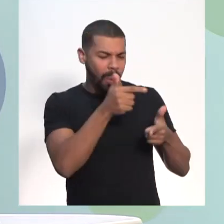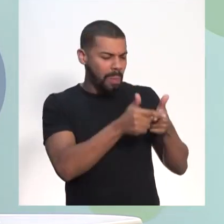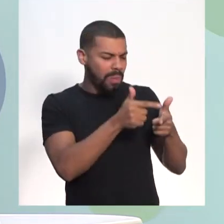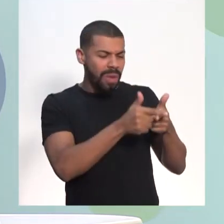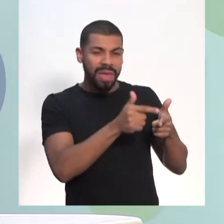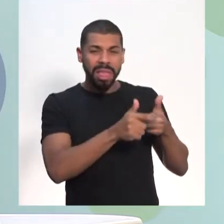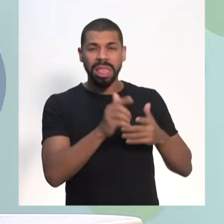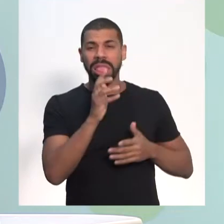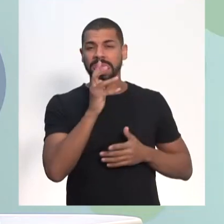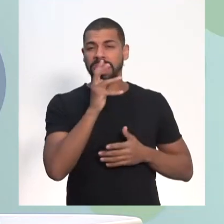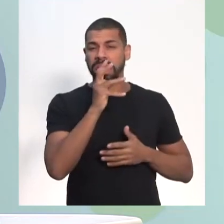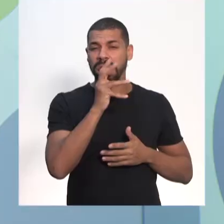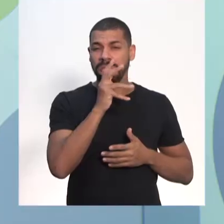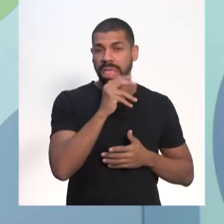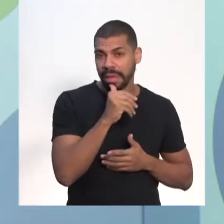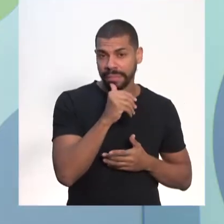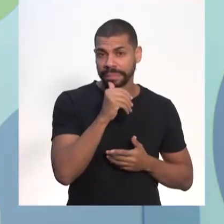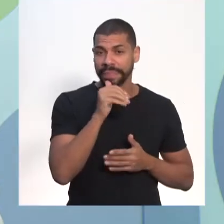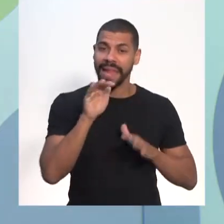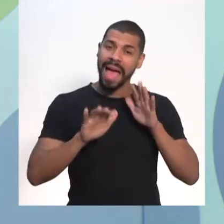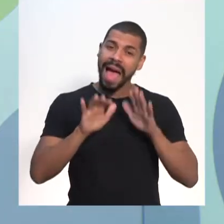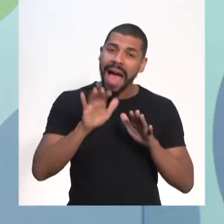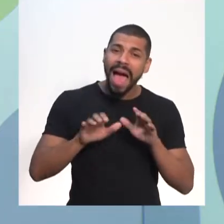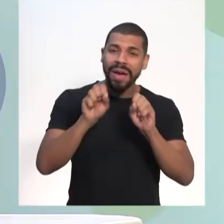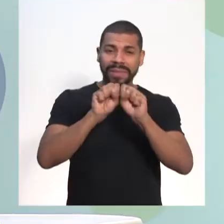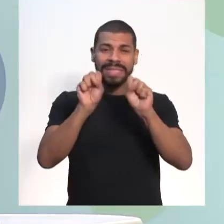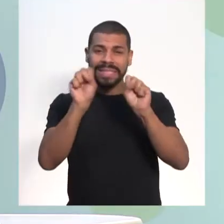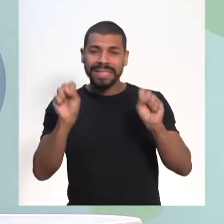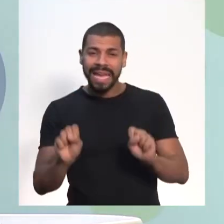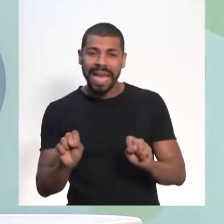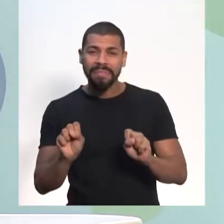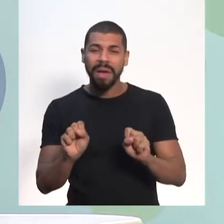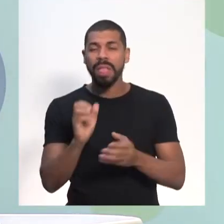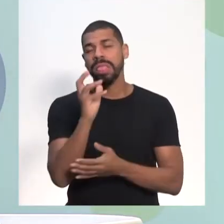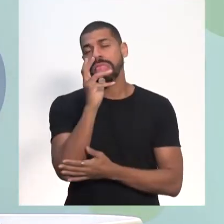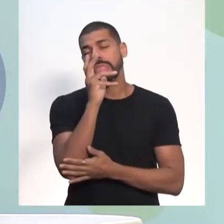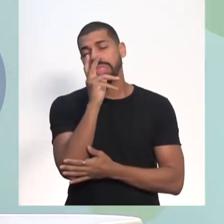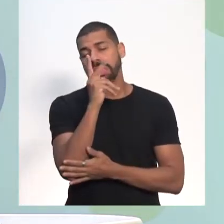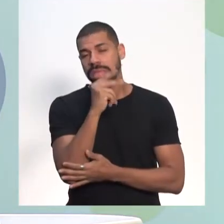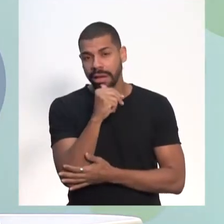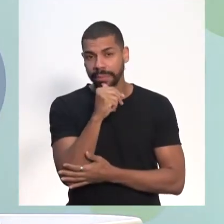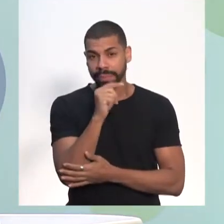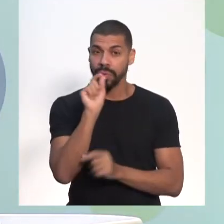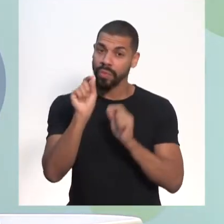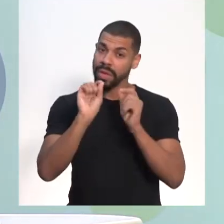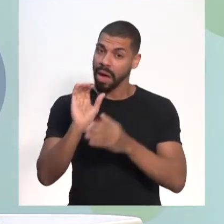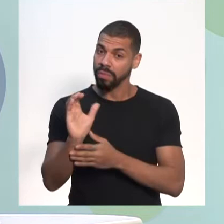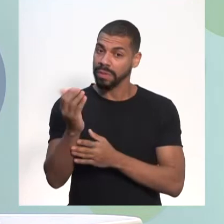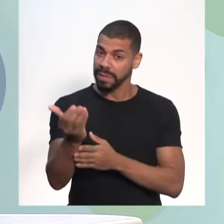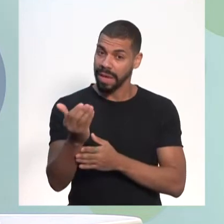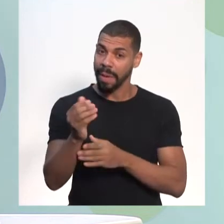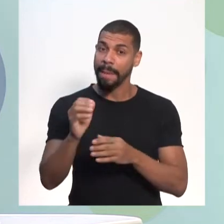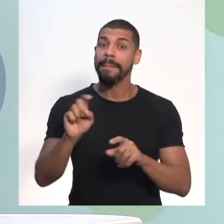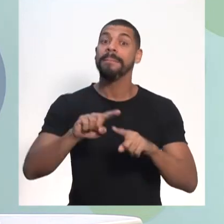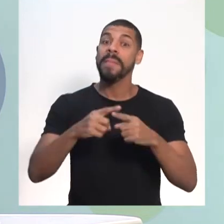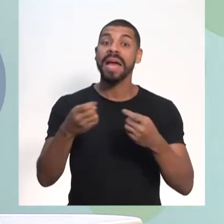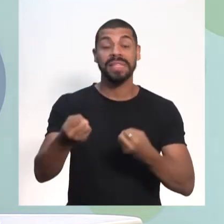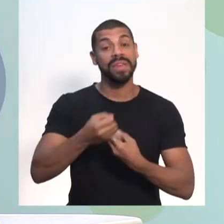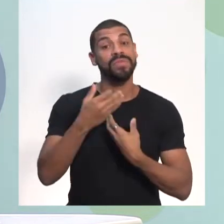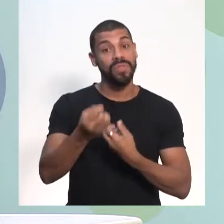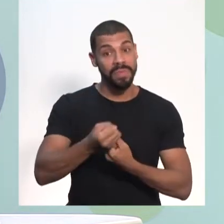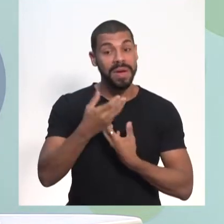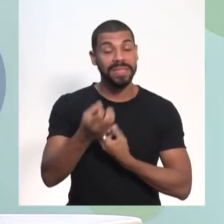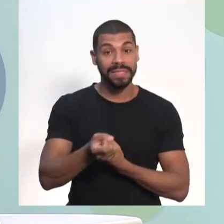né, o Ava estava com um problema de lentidão para acessar esses questionários, para enviar, fosse resolvido. E a informação que eu recebi de manhã